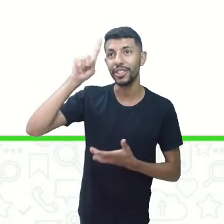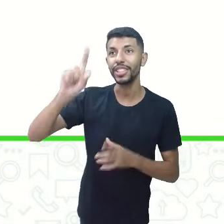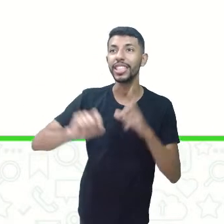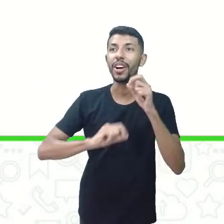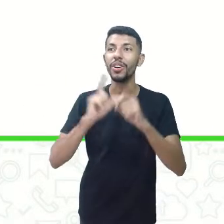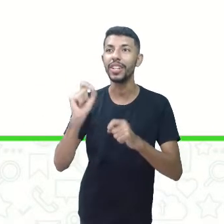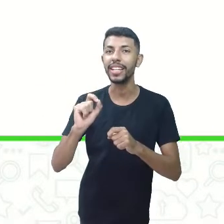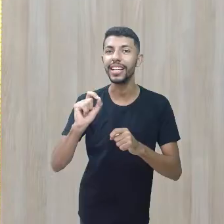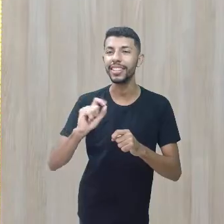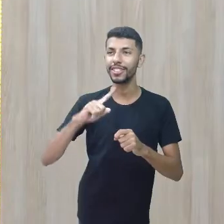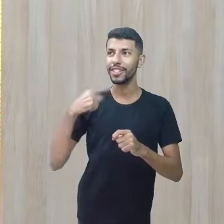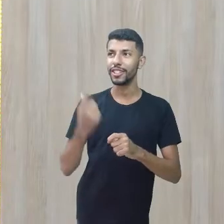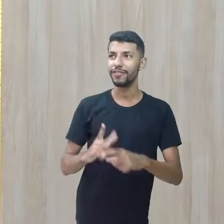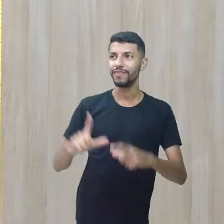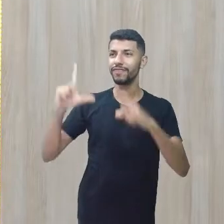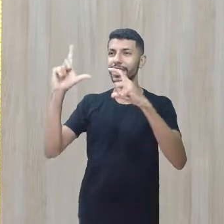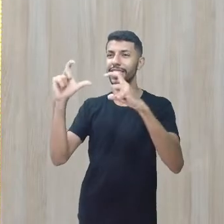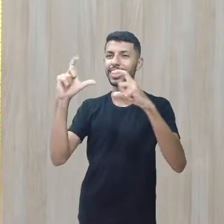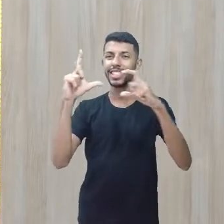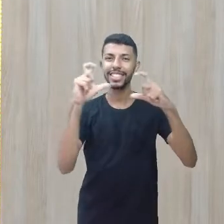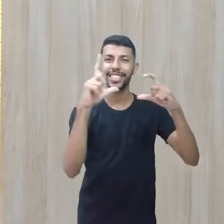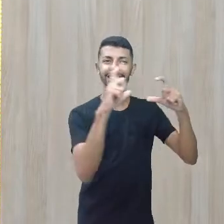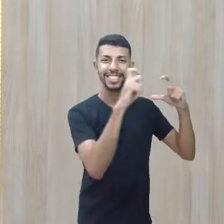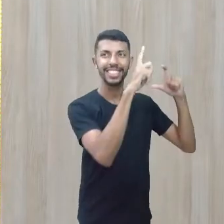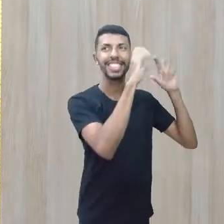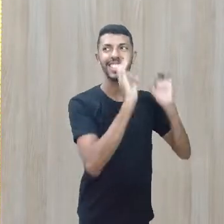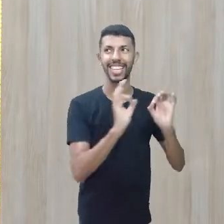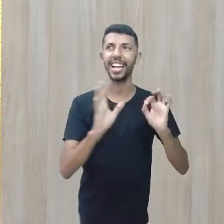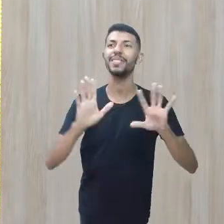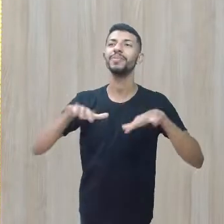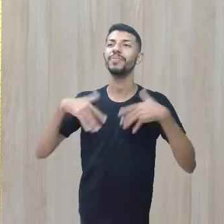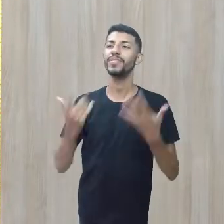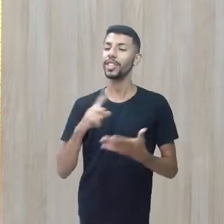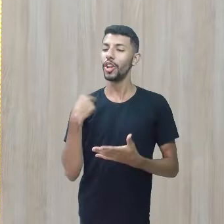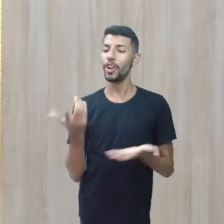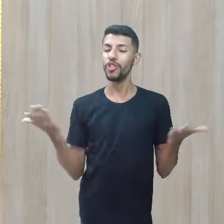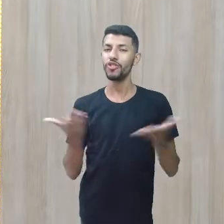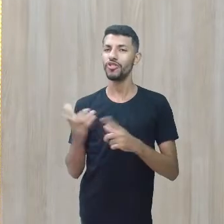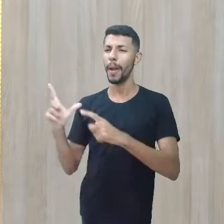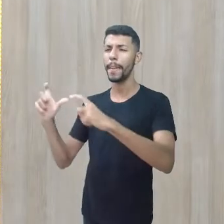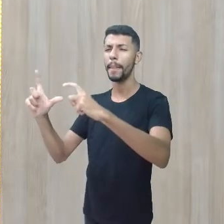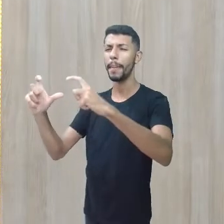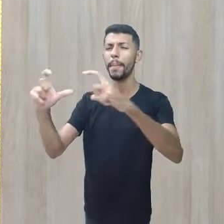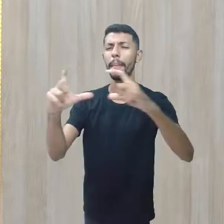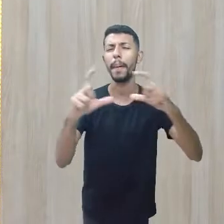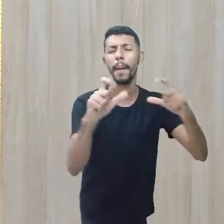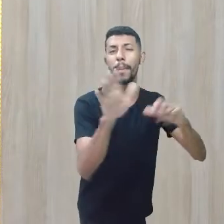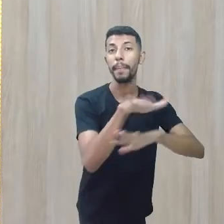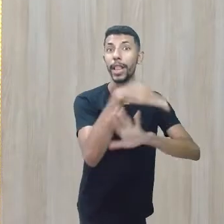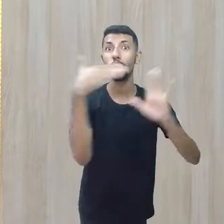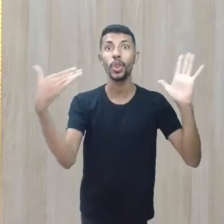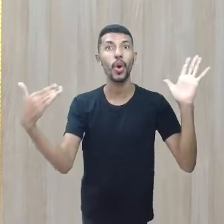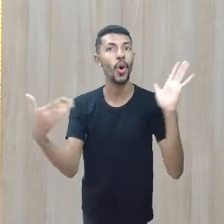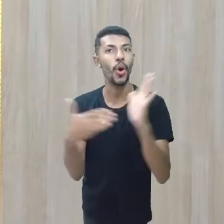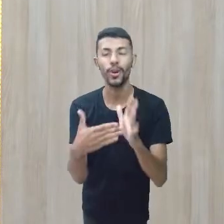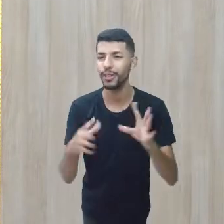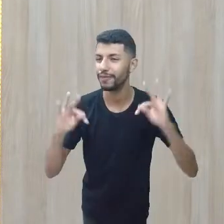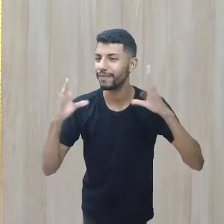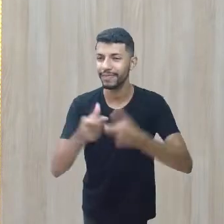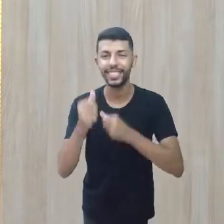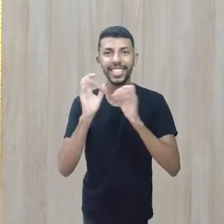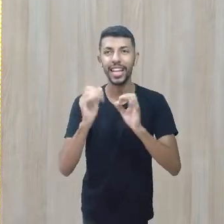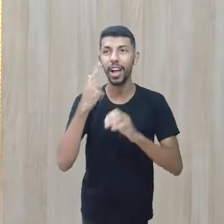Hoje nossa aula vai ser em cima só de fotografia, tá certo? A gente vai tirar foto de tudo hoje. Eu convido você